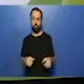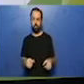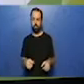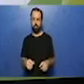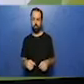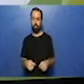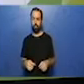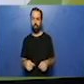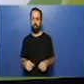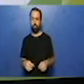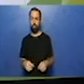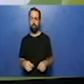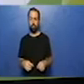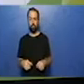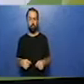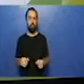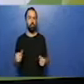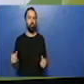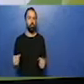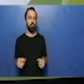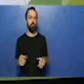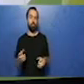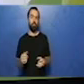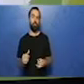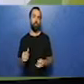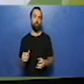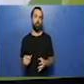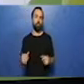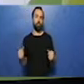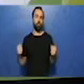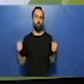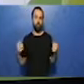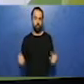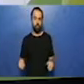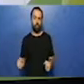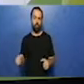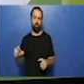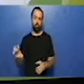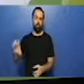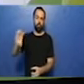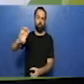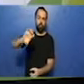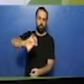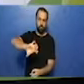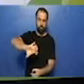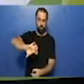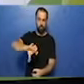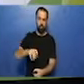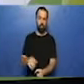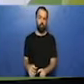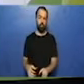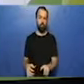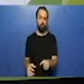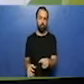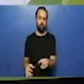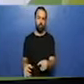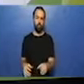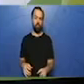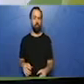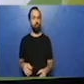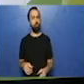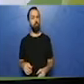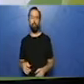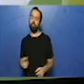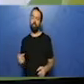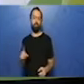de reverter o recipiente, onde você transfere o líquido para um outro recipiente, mas não é